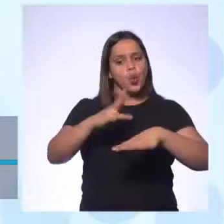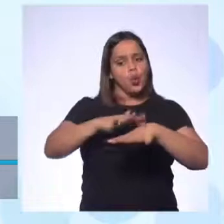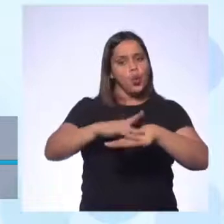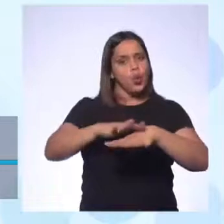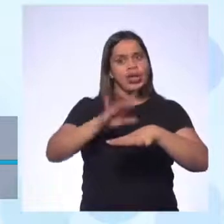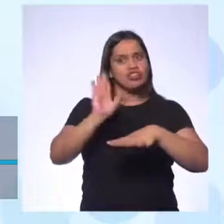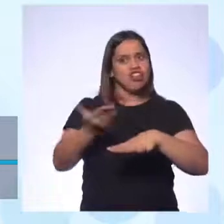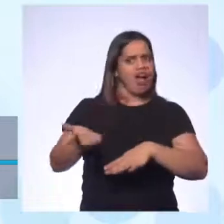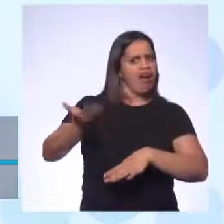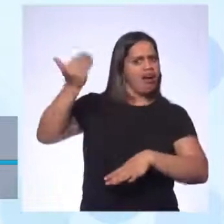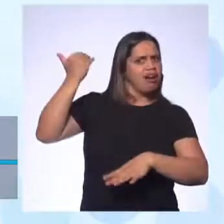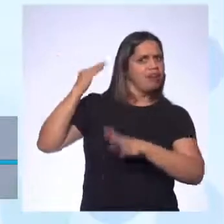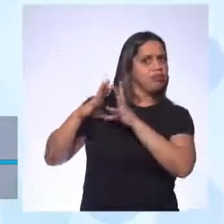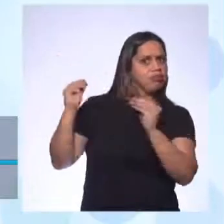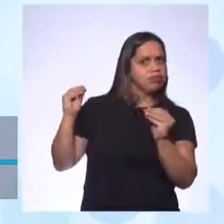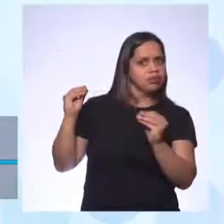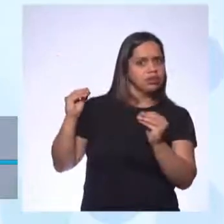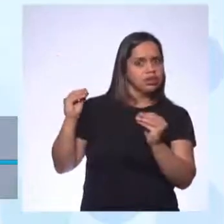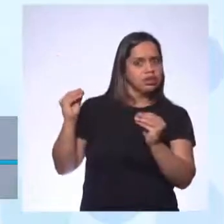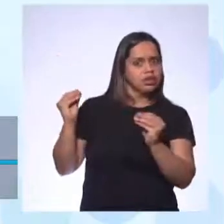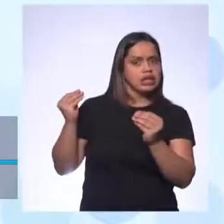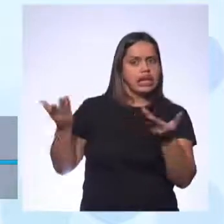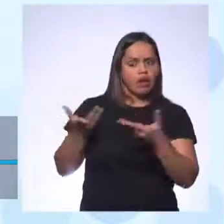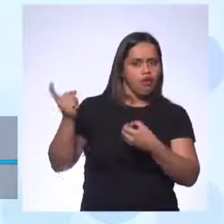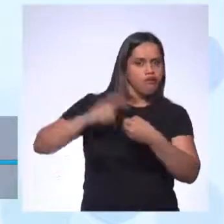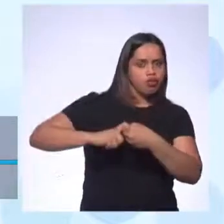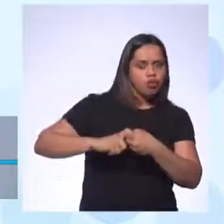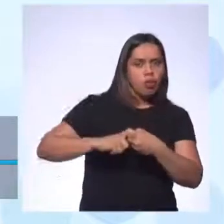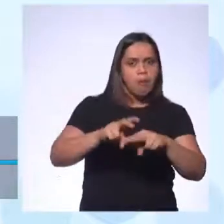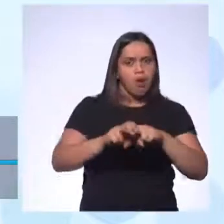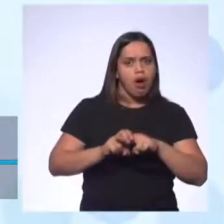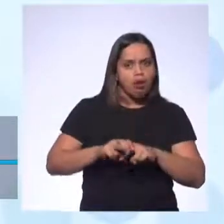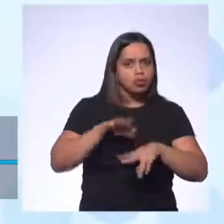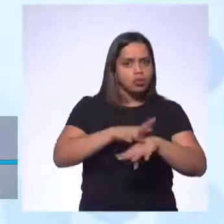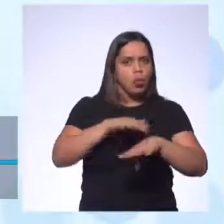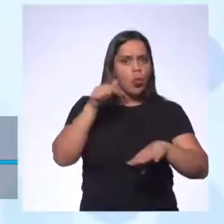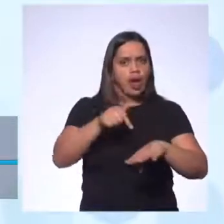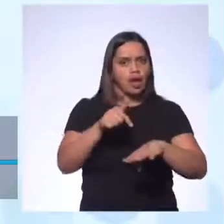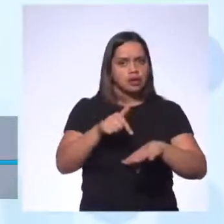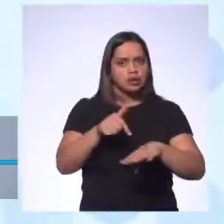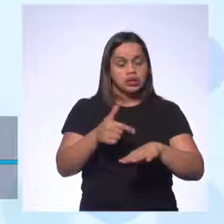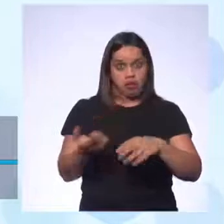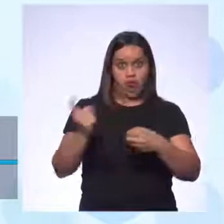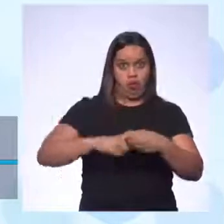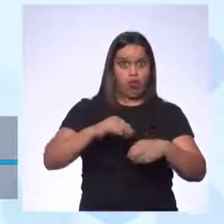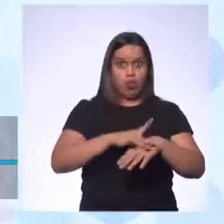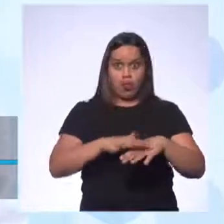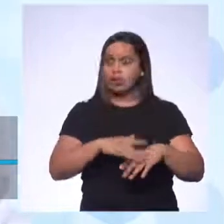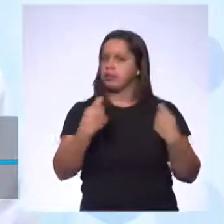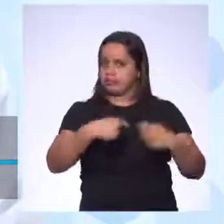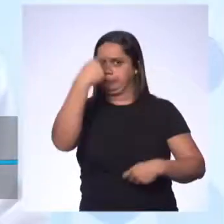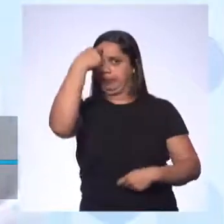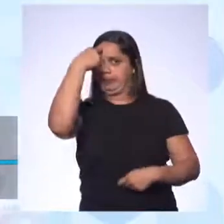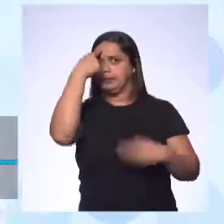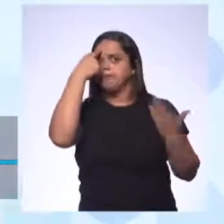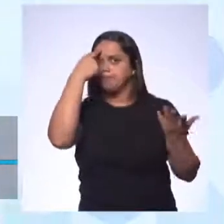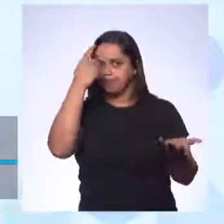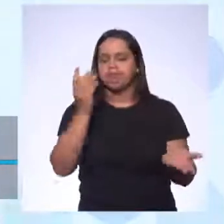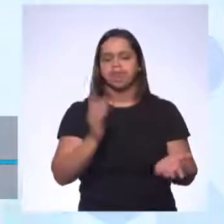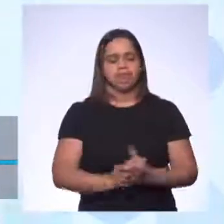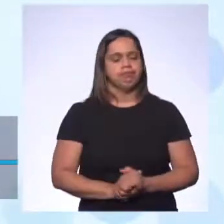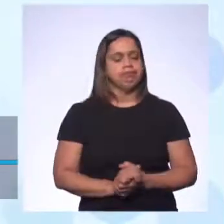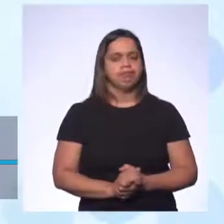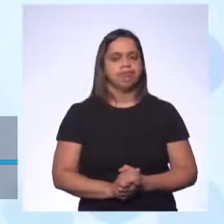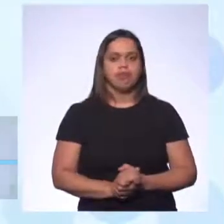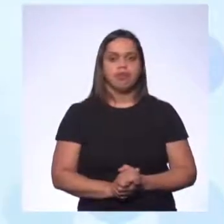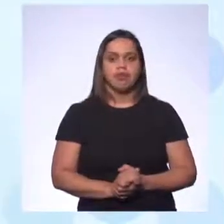muito tempo? Voltaram a morrer, né? Então a gente precisa parar para pensar nisso aí. Bom,